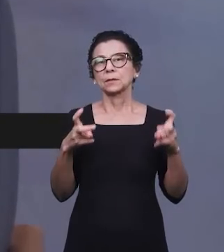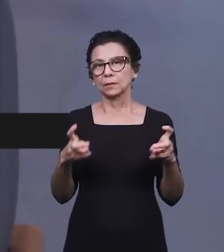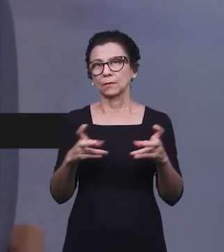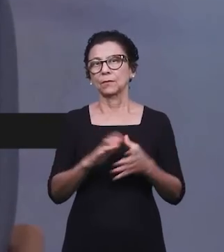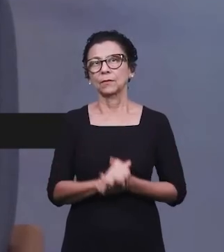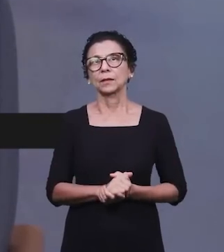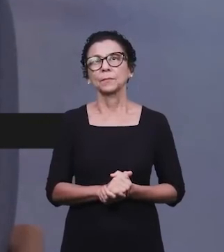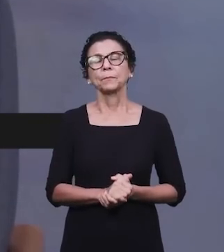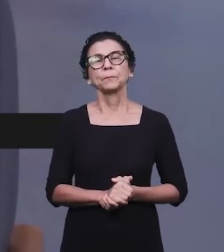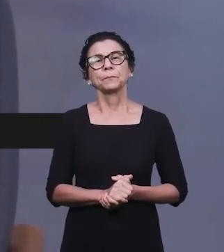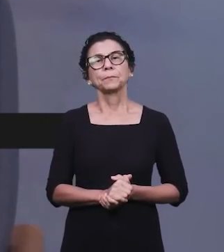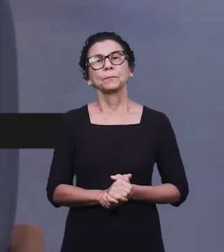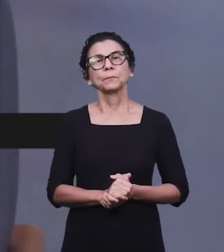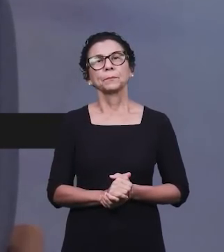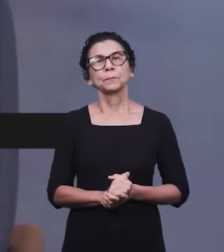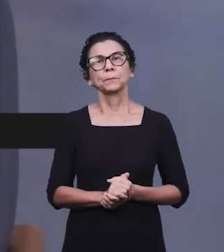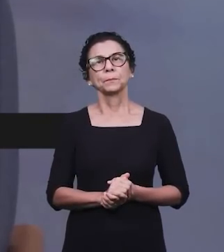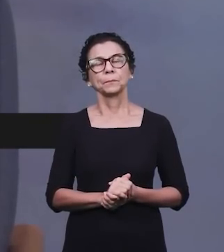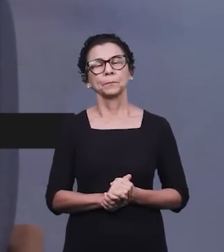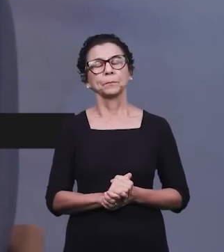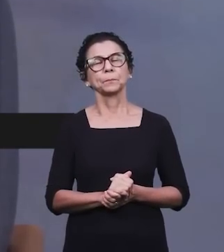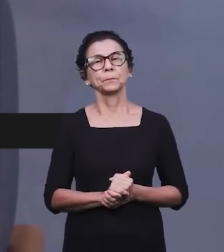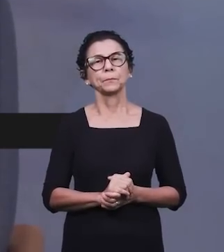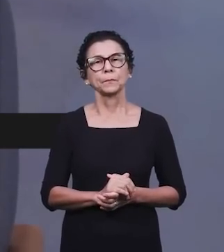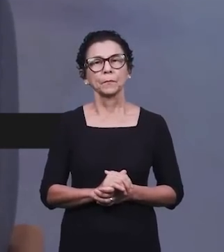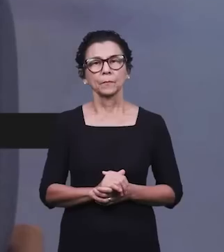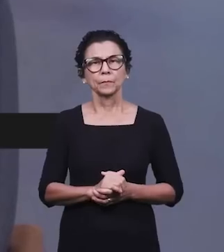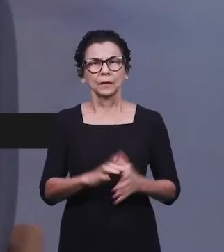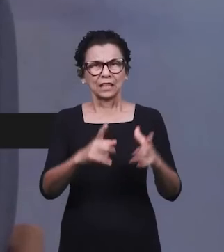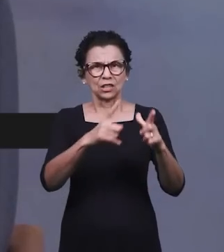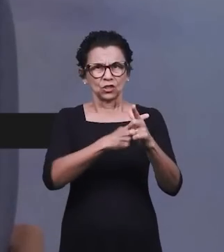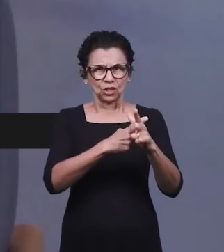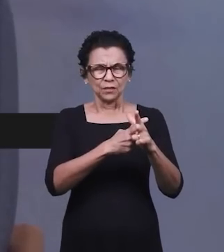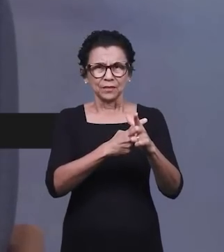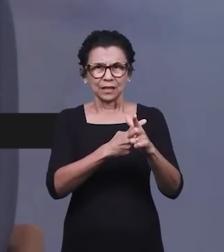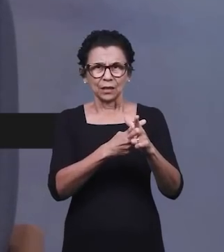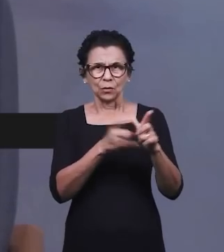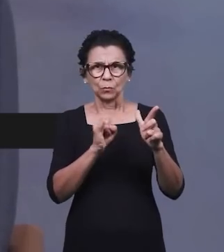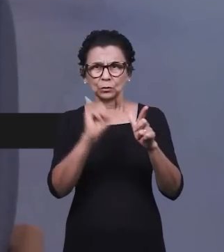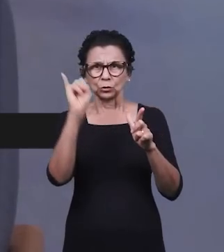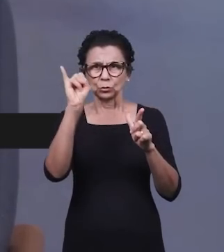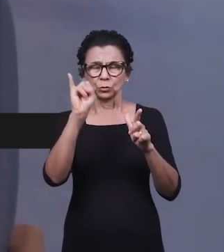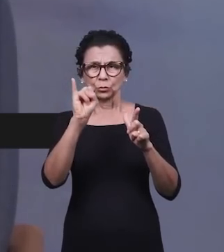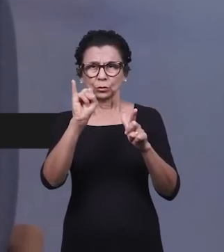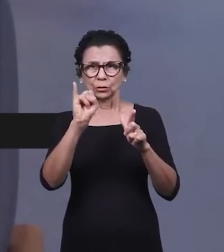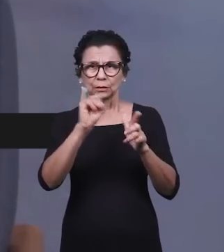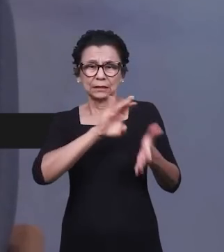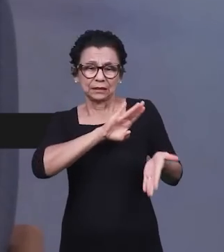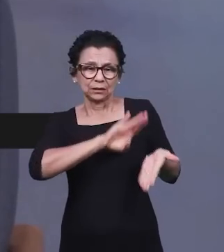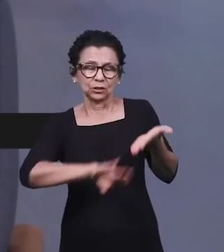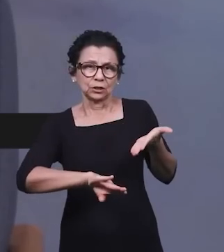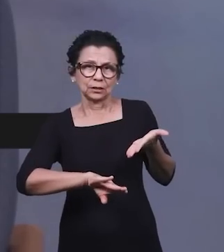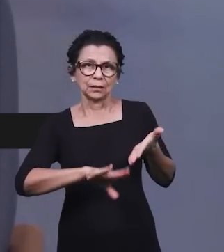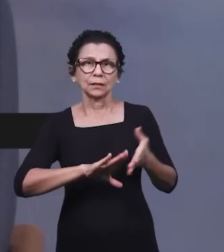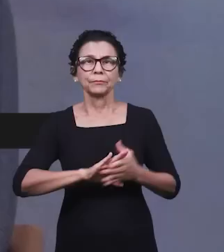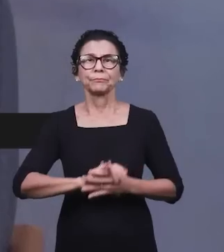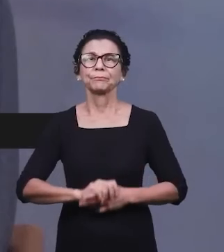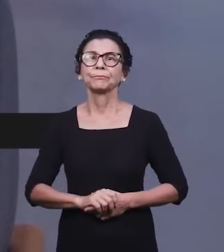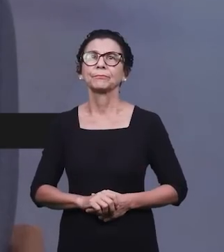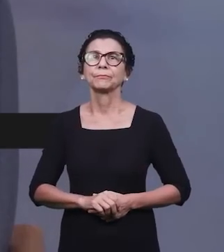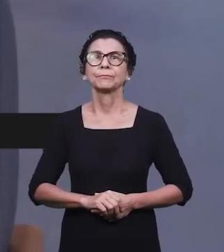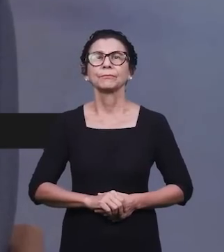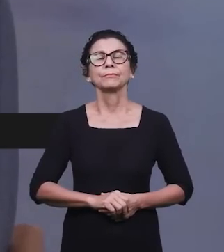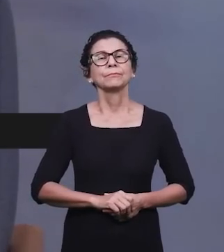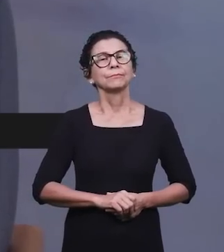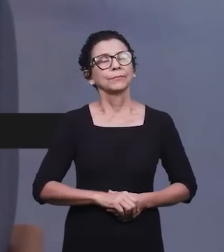quase sempre no mercado, que os juros de uma dívida, os juros negativos, vão ser maiores do que é justamente o pago